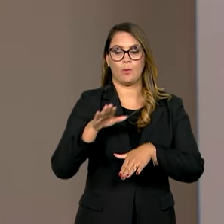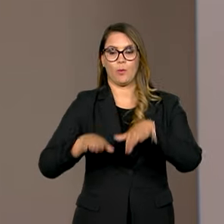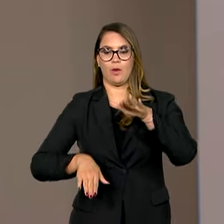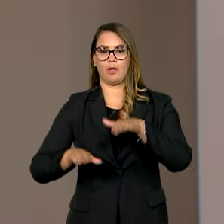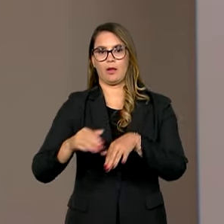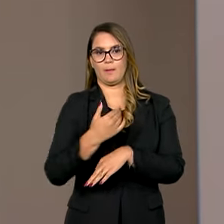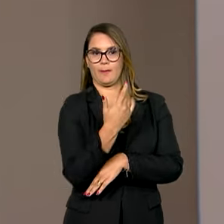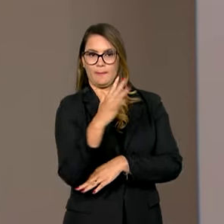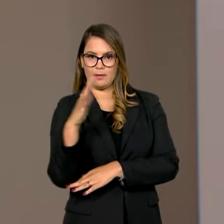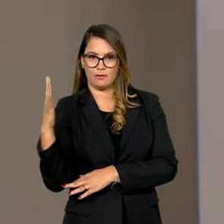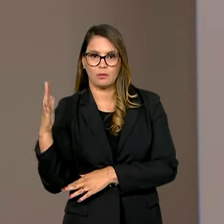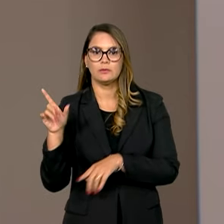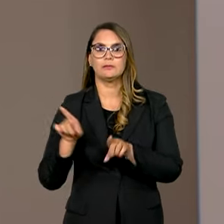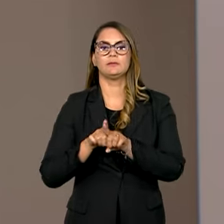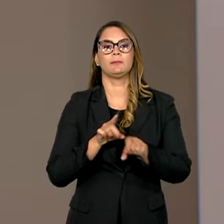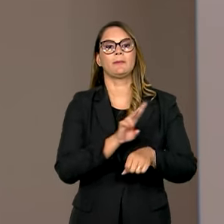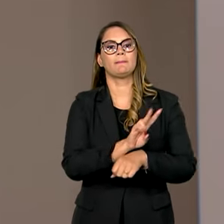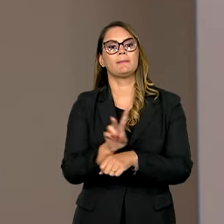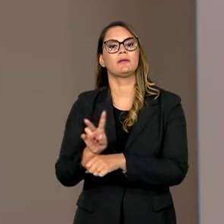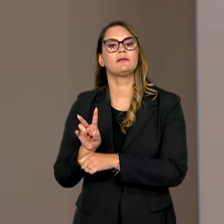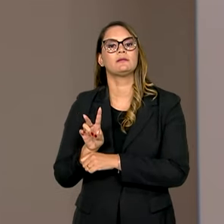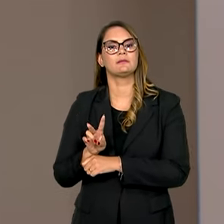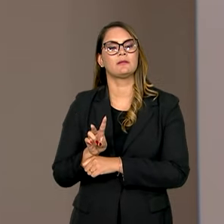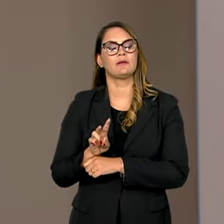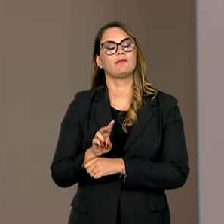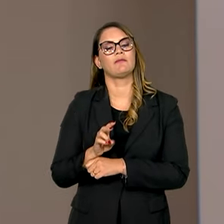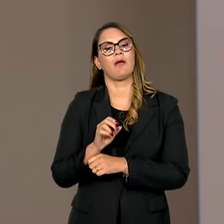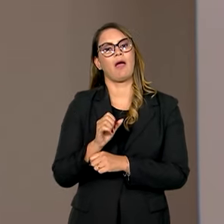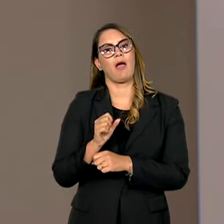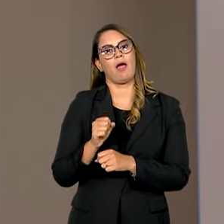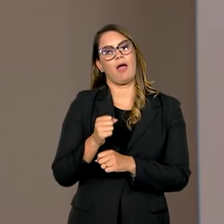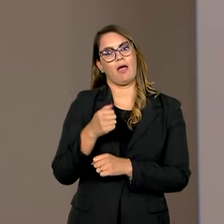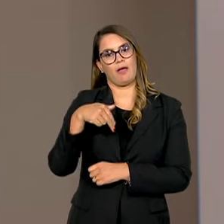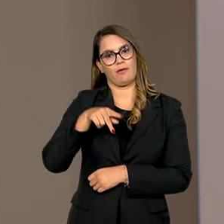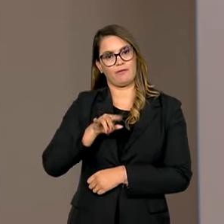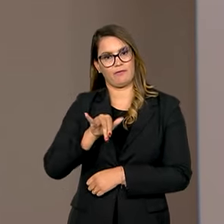equilíbrio ambiental além de preservar a atuação da Anvisa e do IBAMA